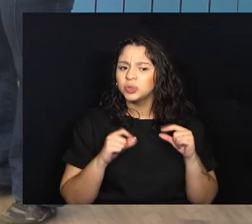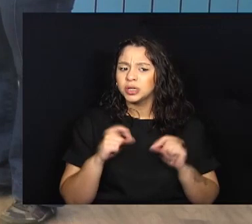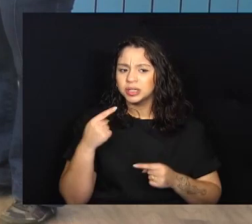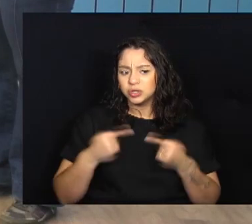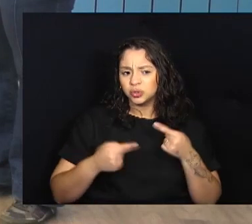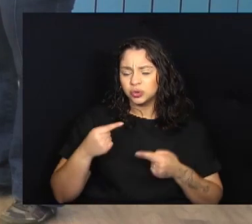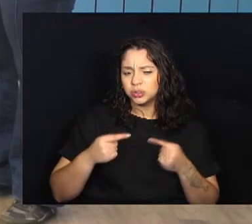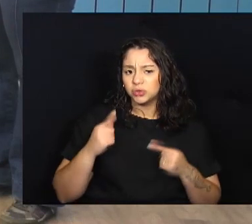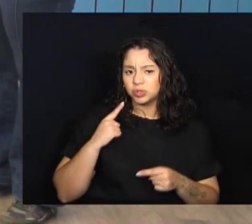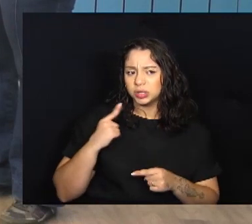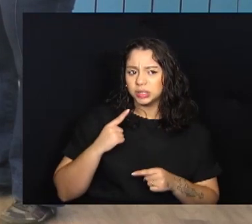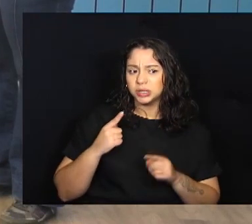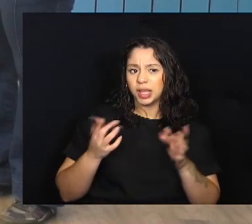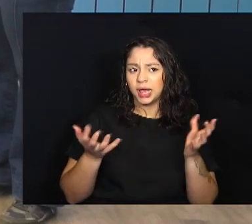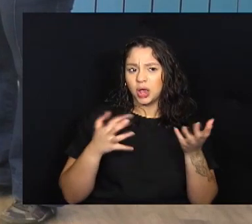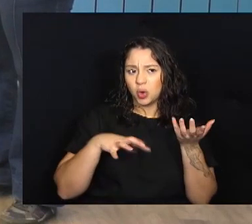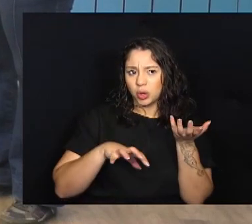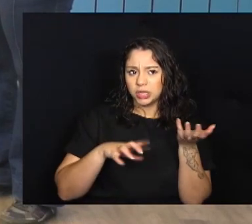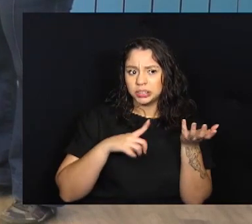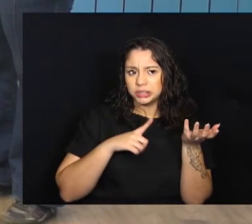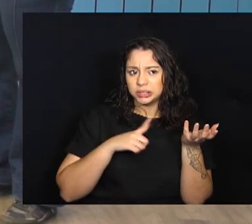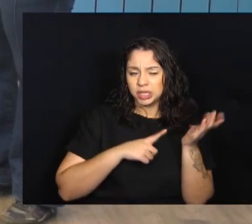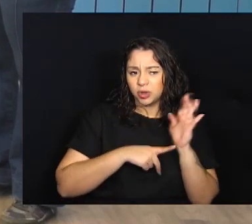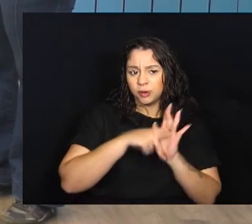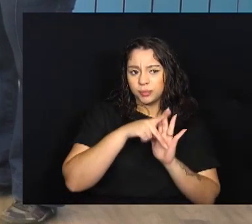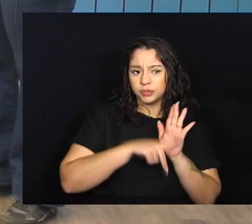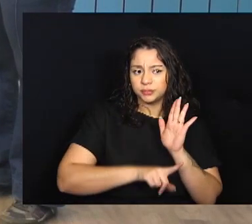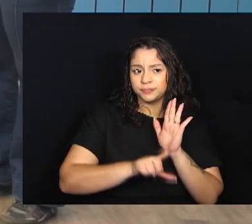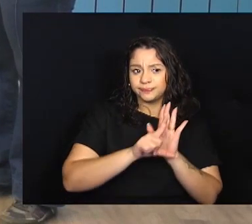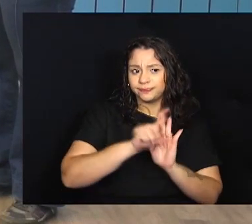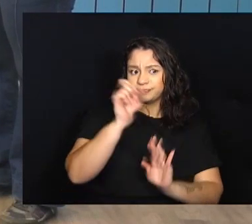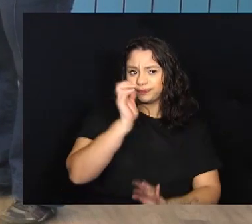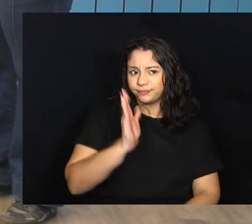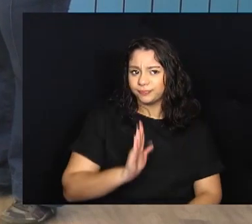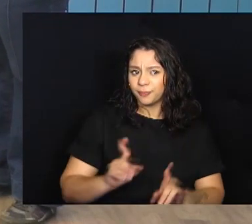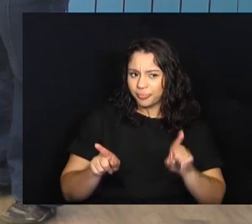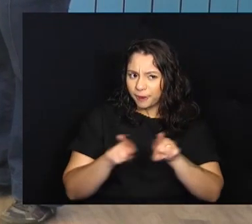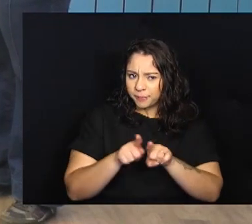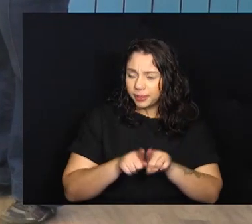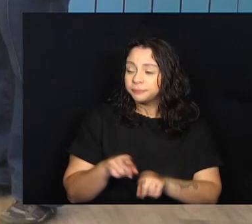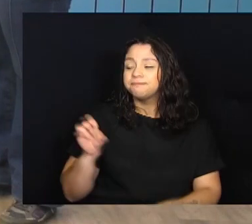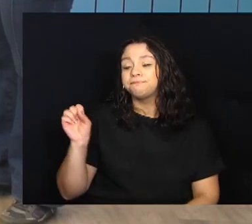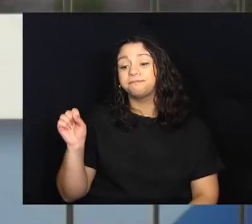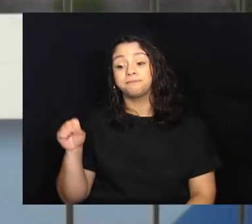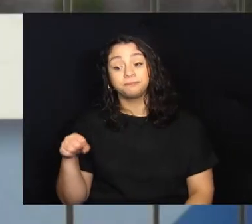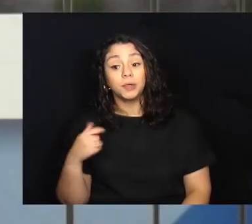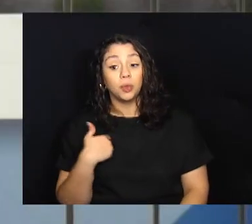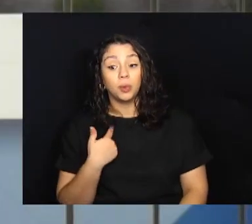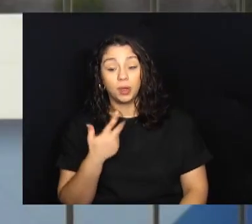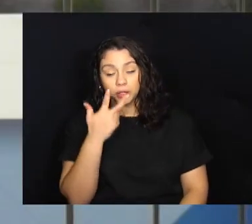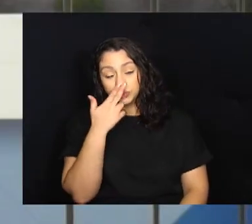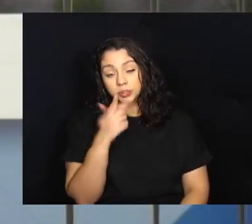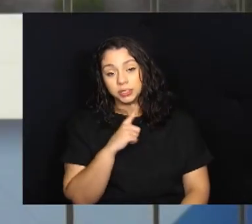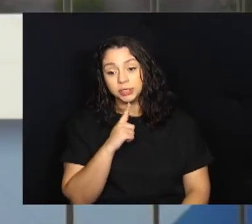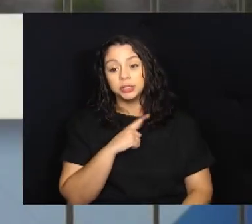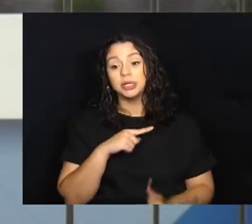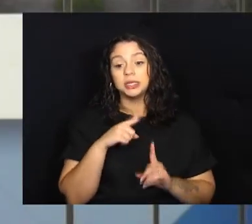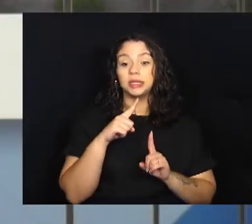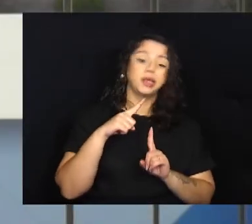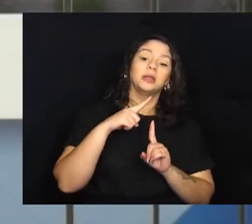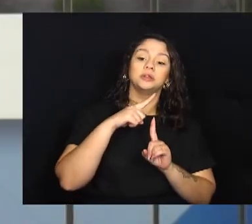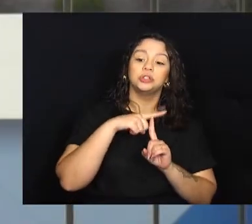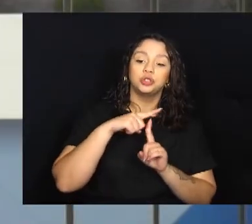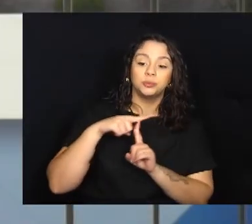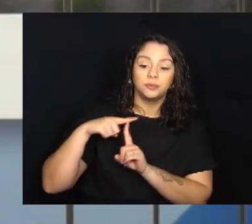vá até o Congresso, que seja um projeto de lei nacional também? Eu acho que tem esse elemento, né, da tipificação penal,